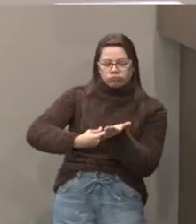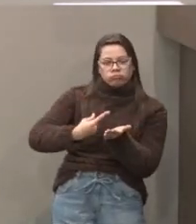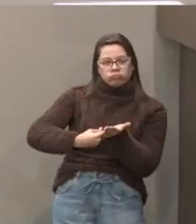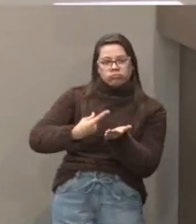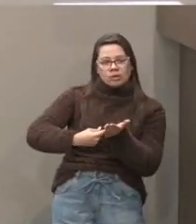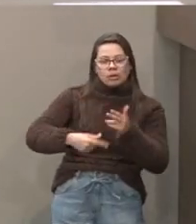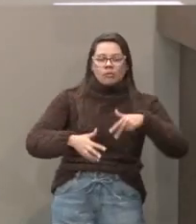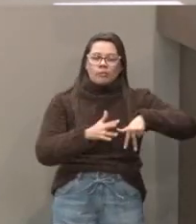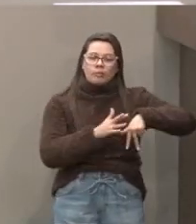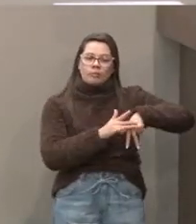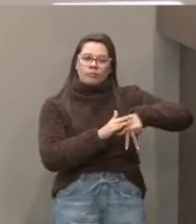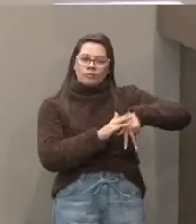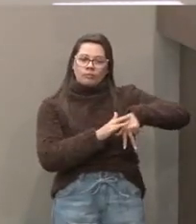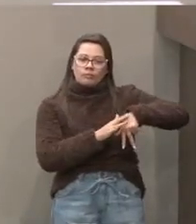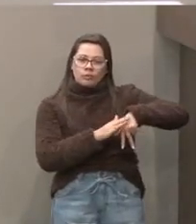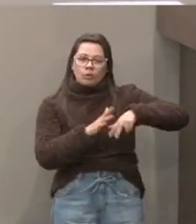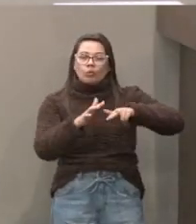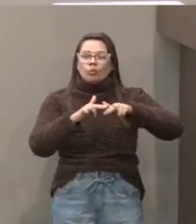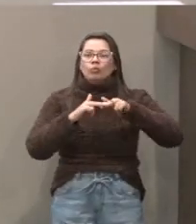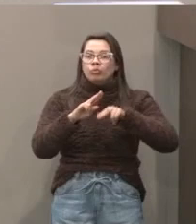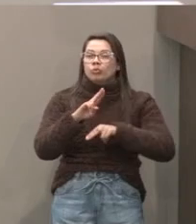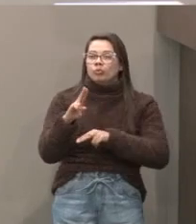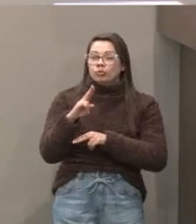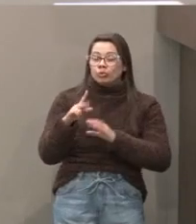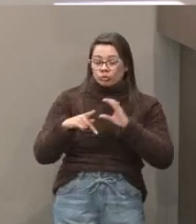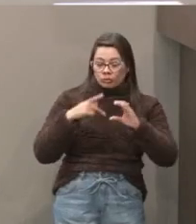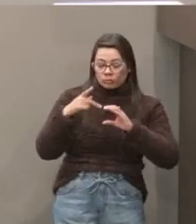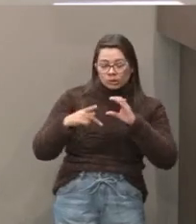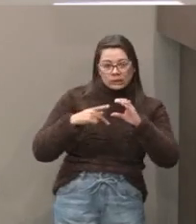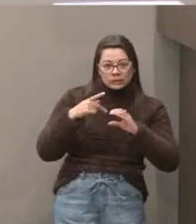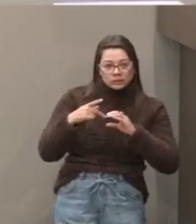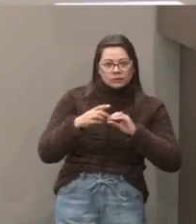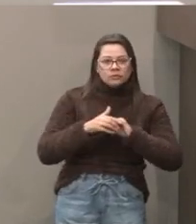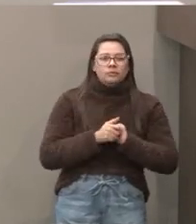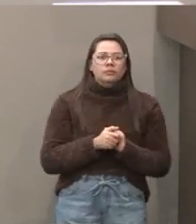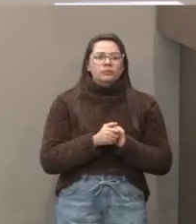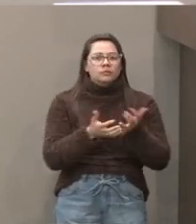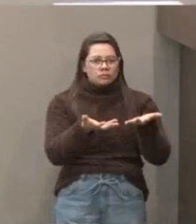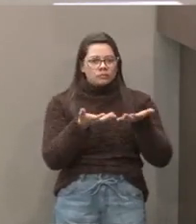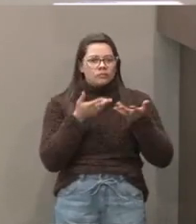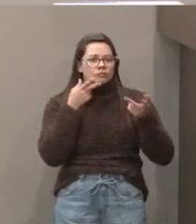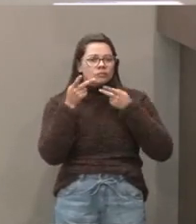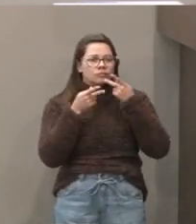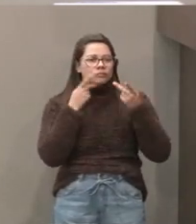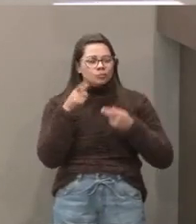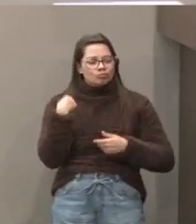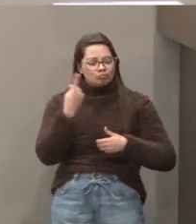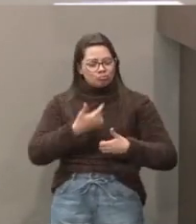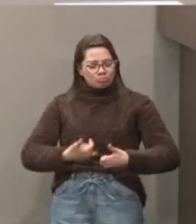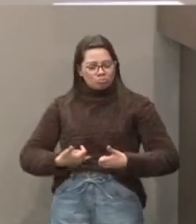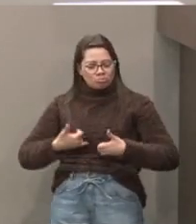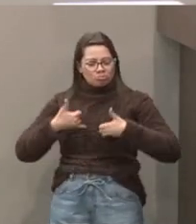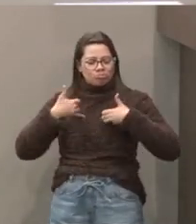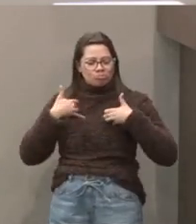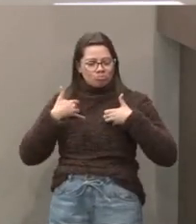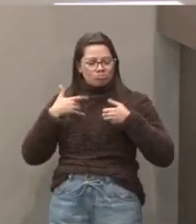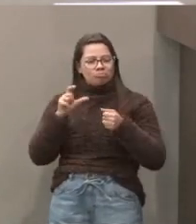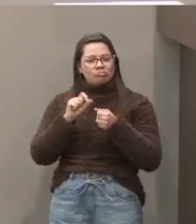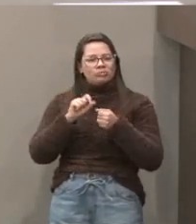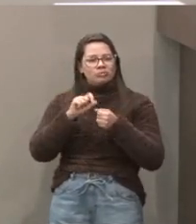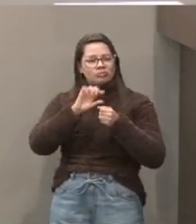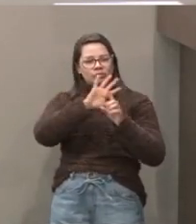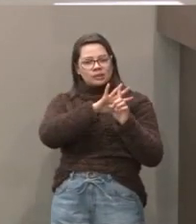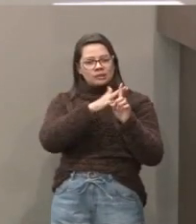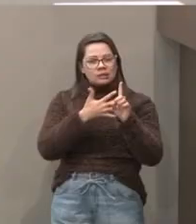os pacientes. Por isso, em nome dessa Casa Legislativa, quero dizer que é uma honra prestar